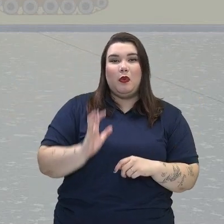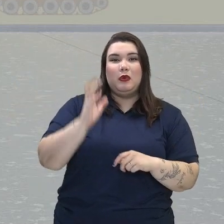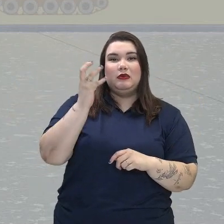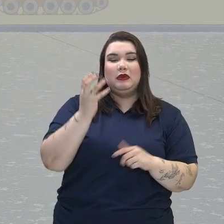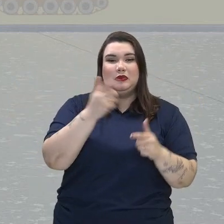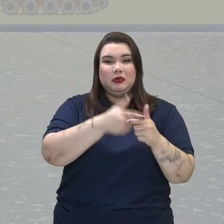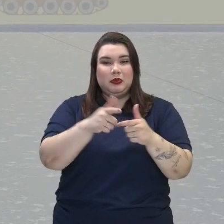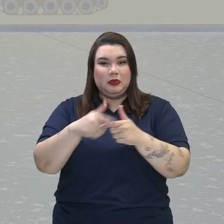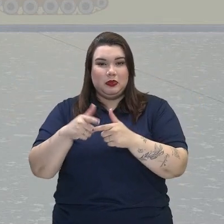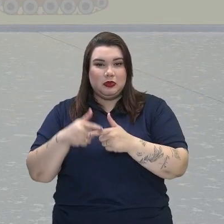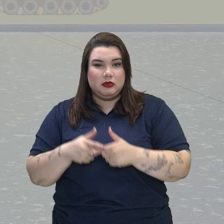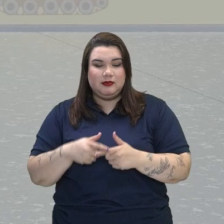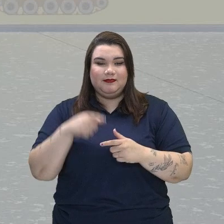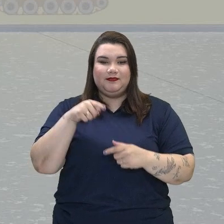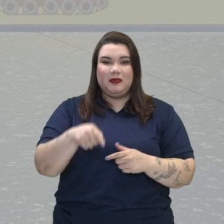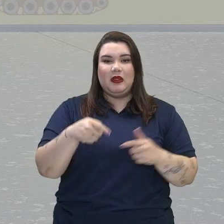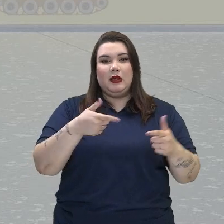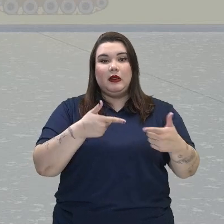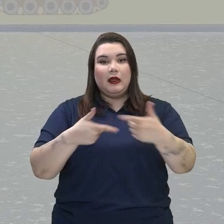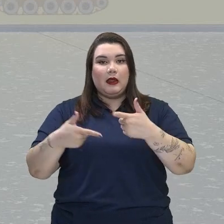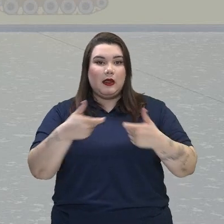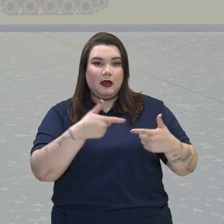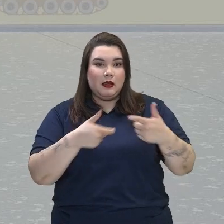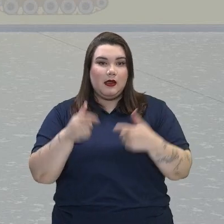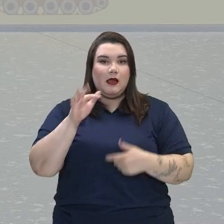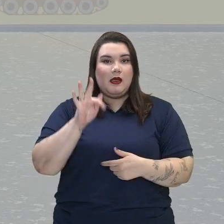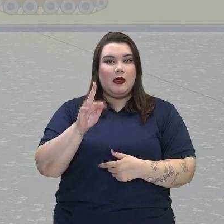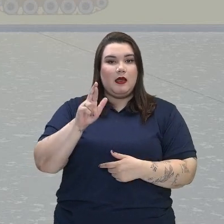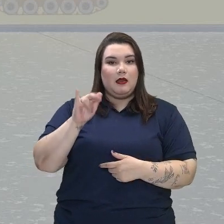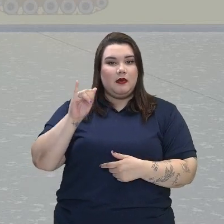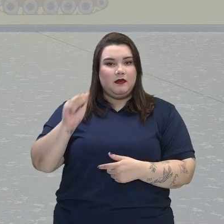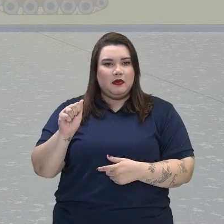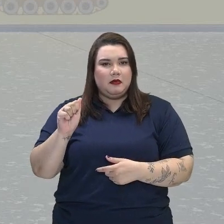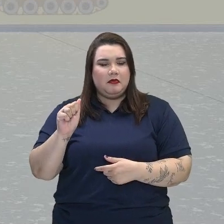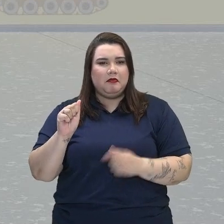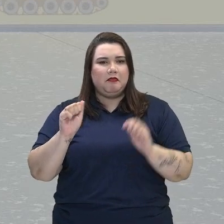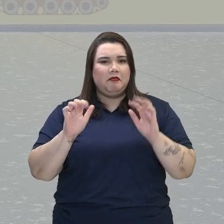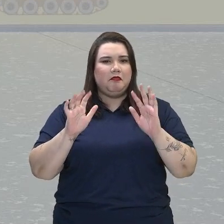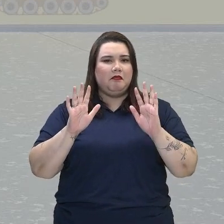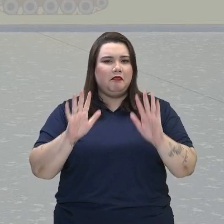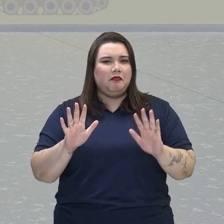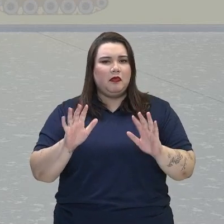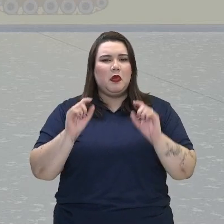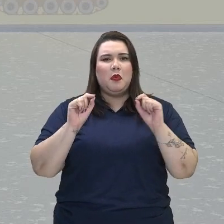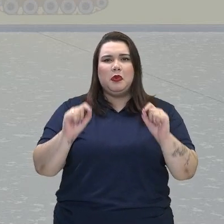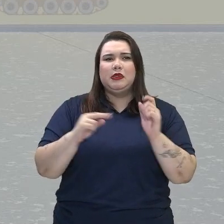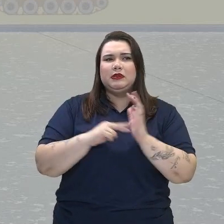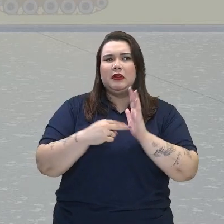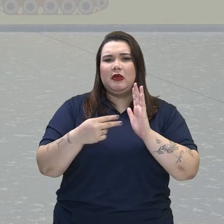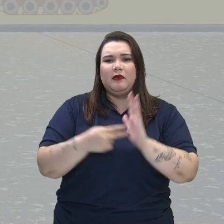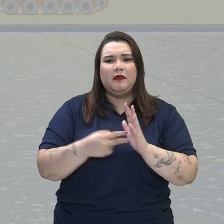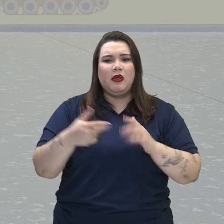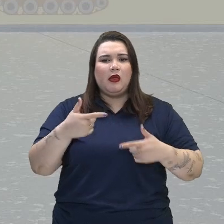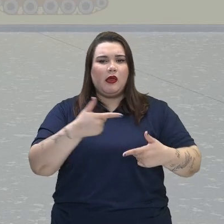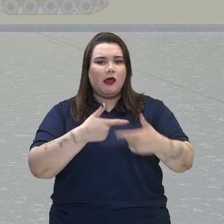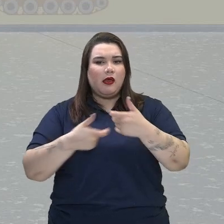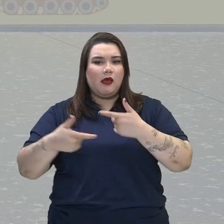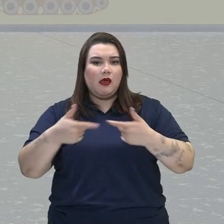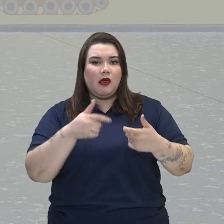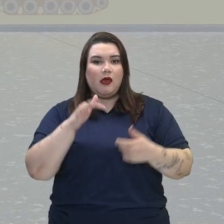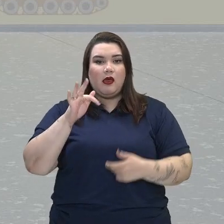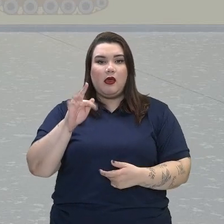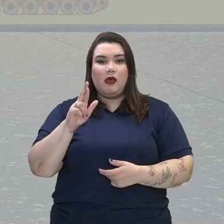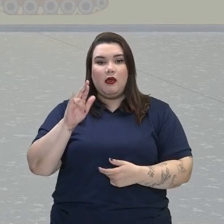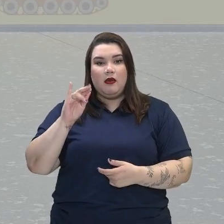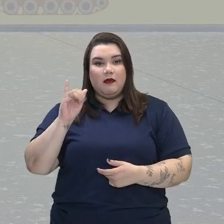em volta por conta da Guerra Fria. Mas afinal de contas, professor, o que foi a Guerra Fria? E a gente tem aqui o